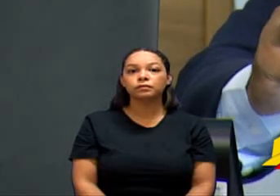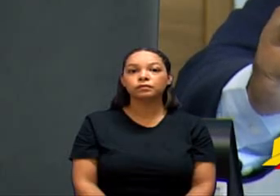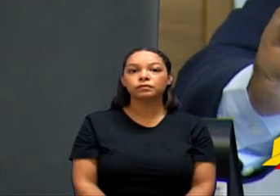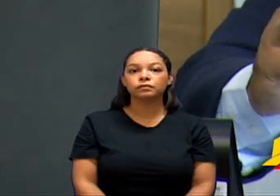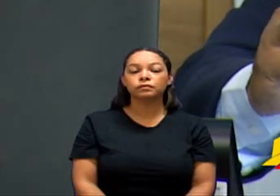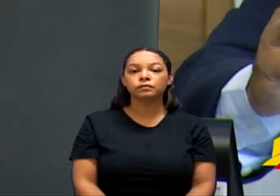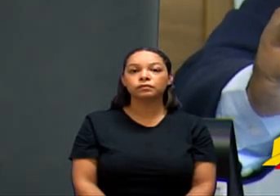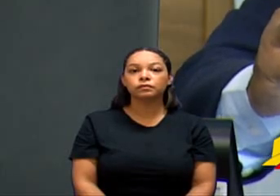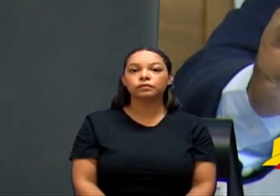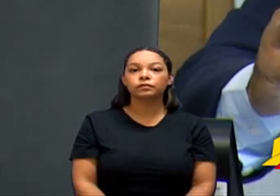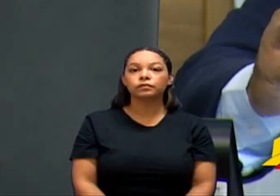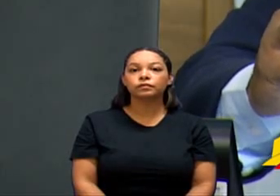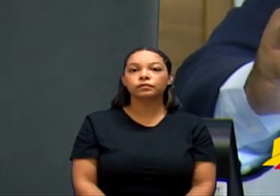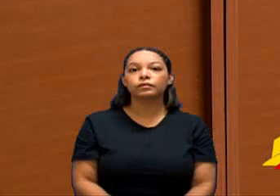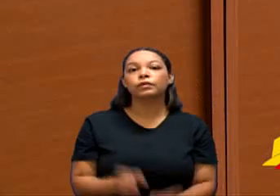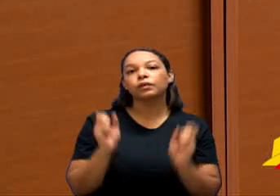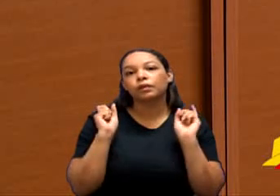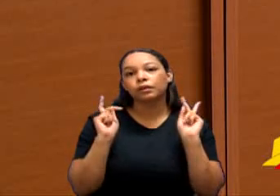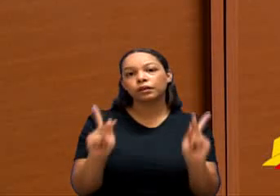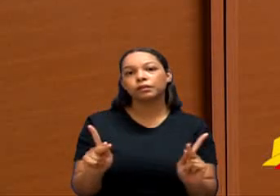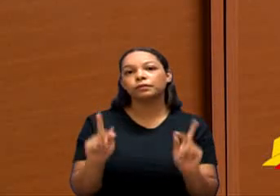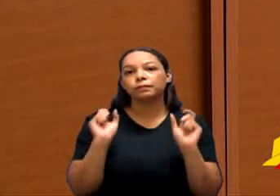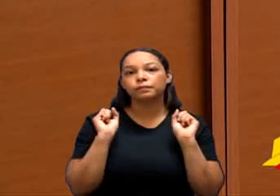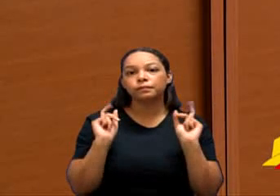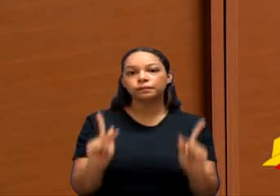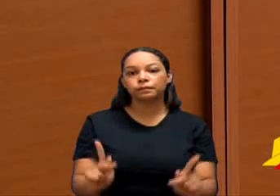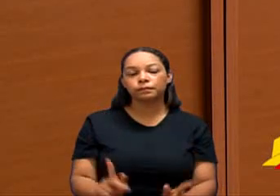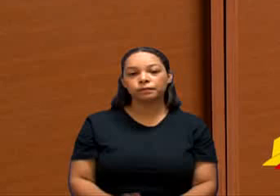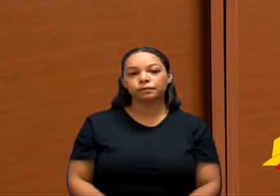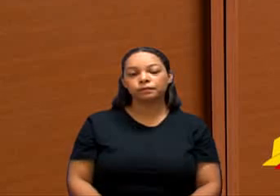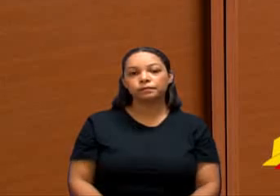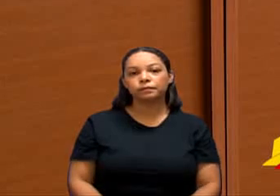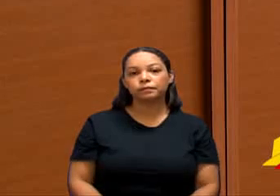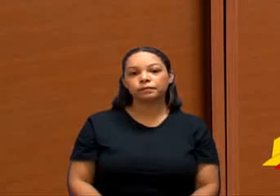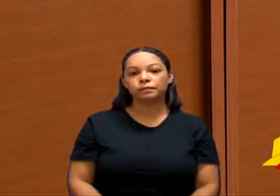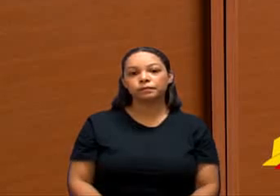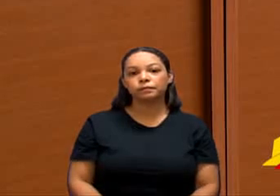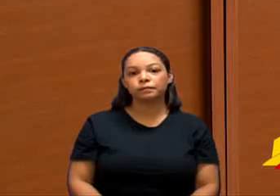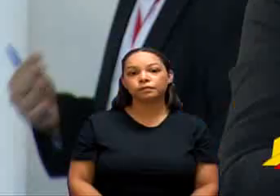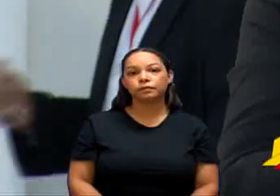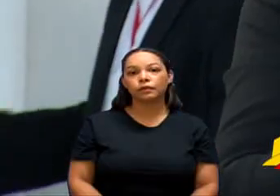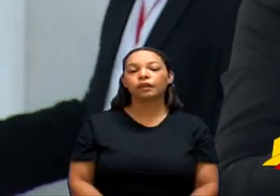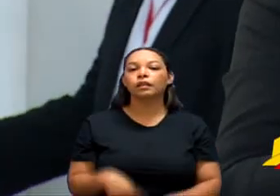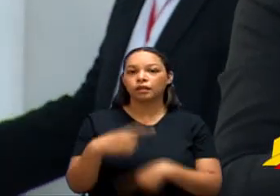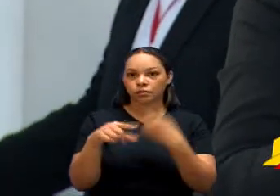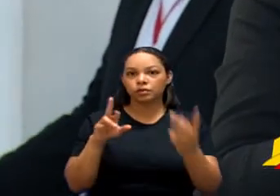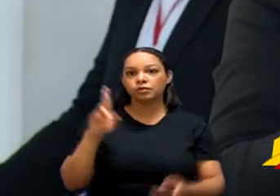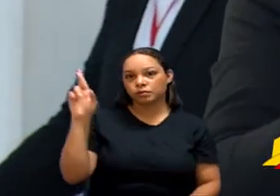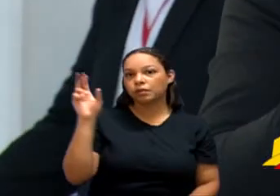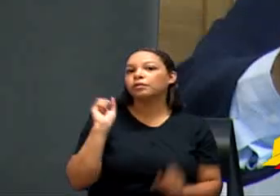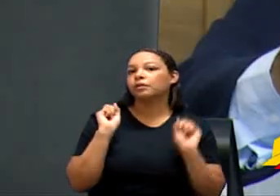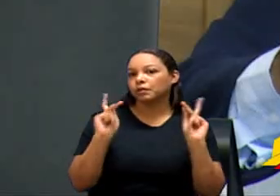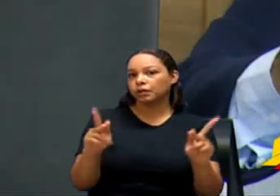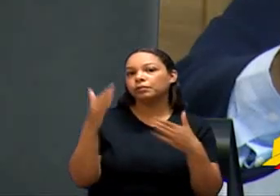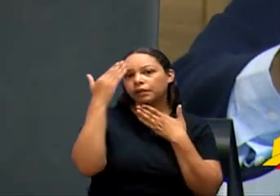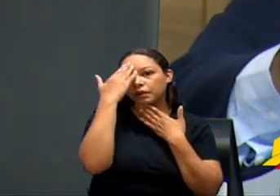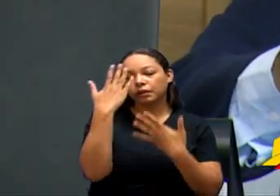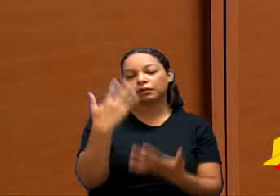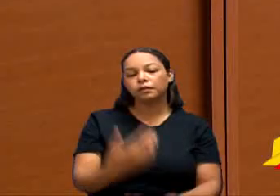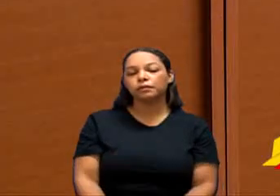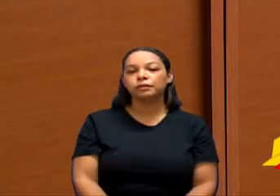Tá bom. Perfeito. Tá vindo a empresa e já começa a tocar. Obrigado. Tá bom. Obrigado,